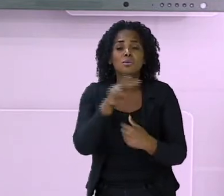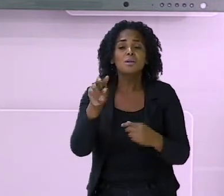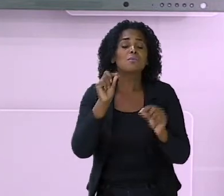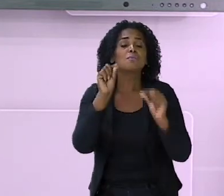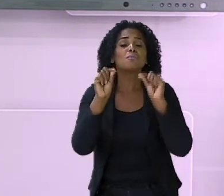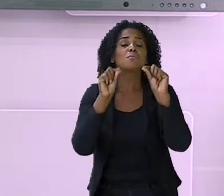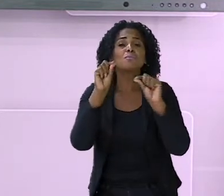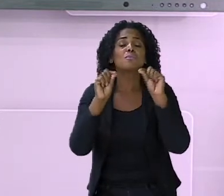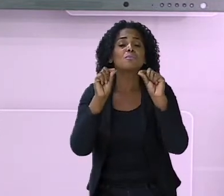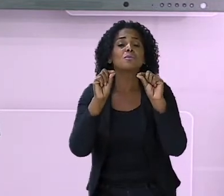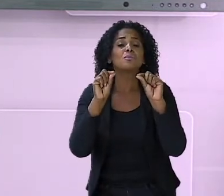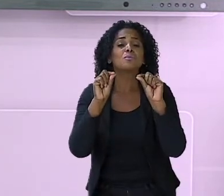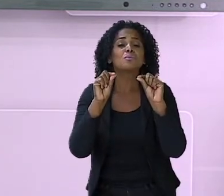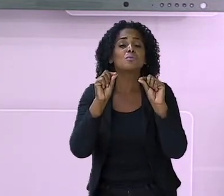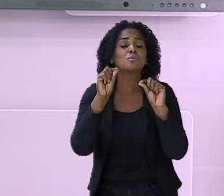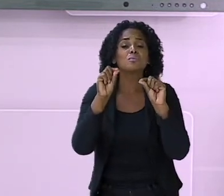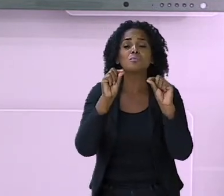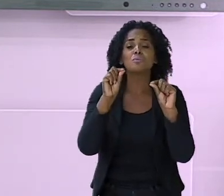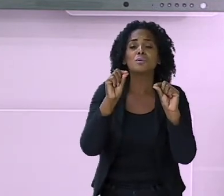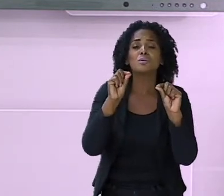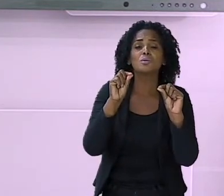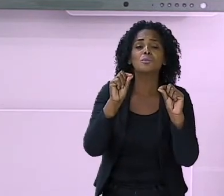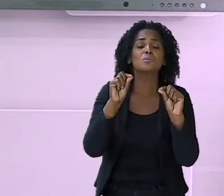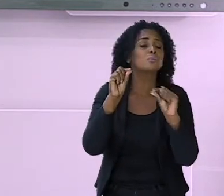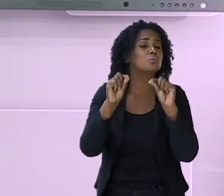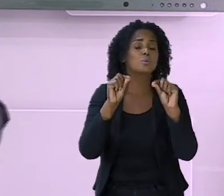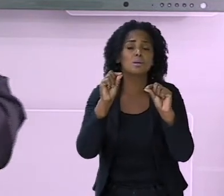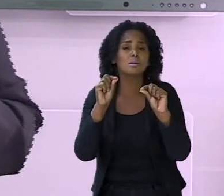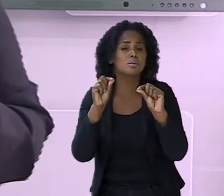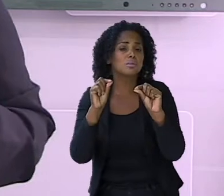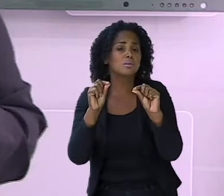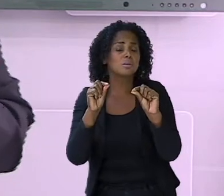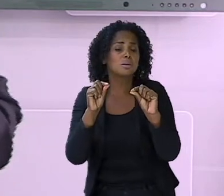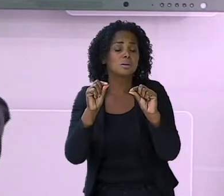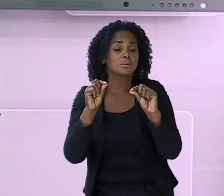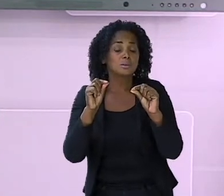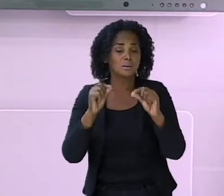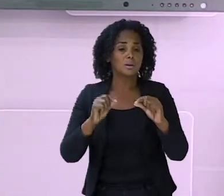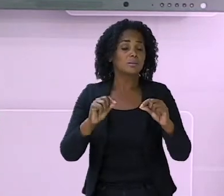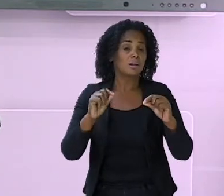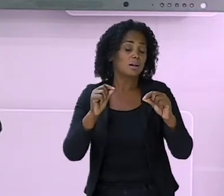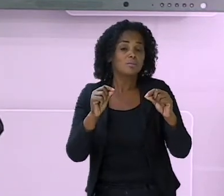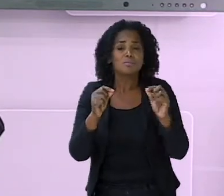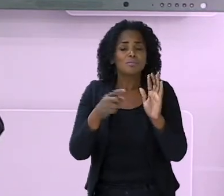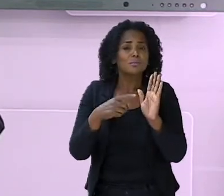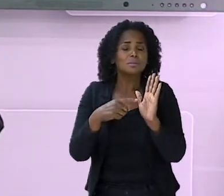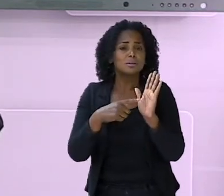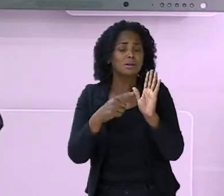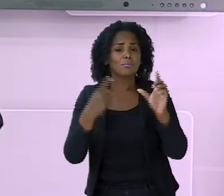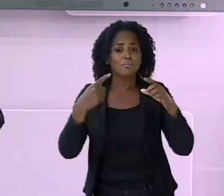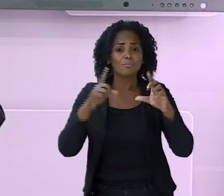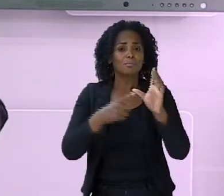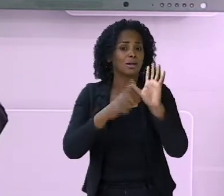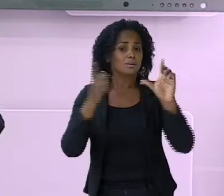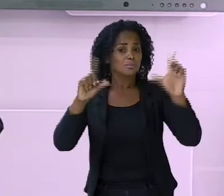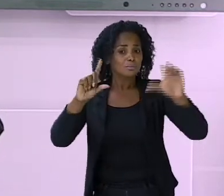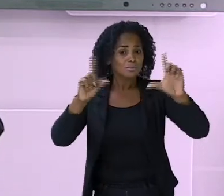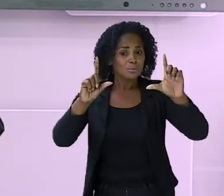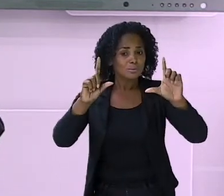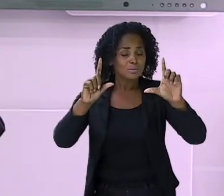frente? Creio que você deve estar assistindo agora através de um aparelho de televisão, ou